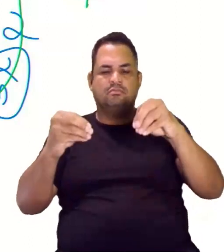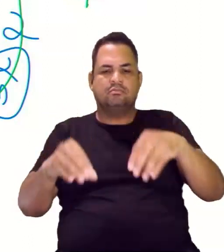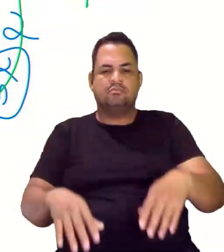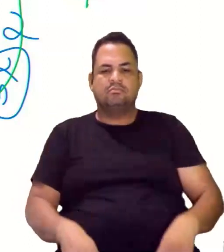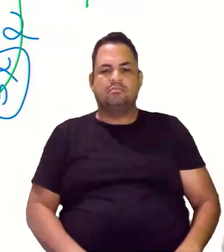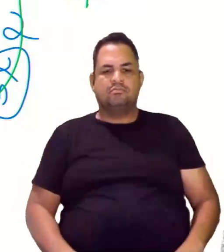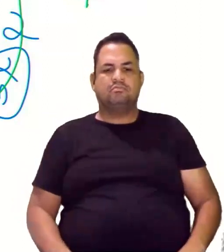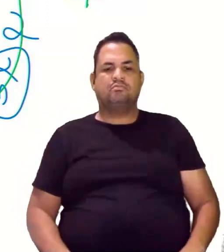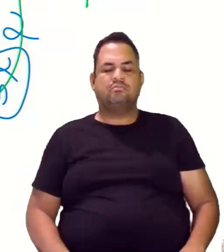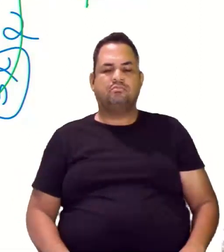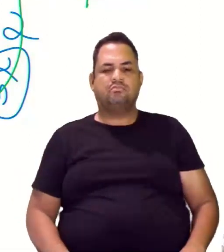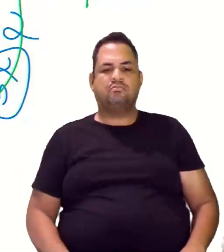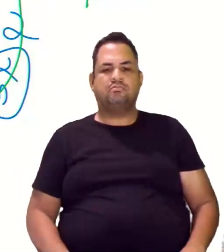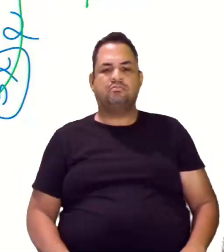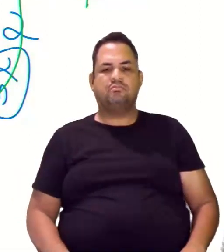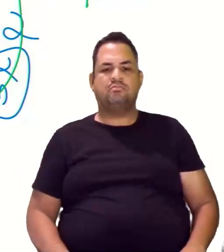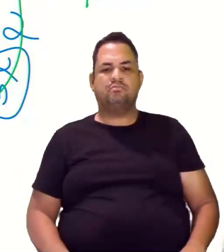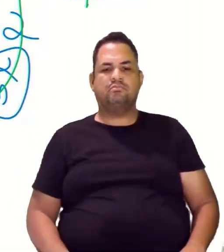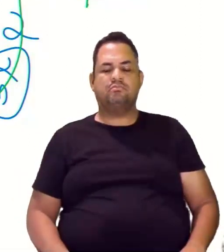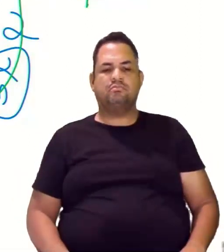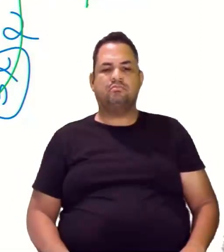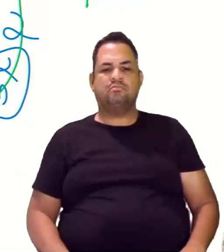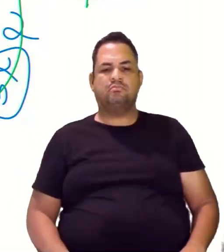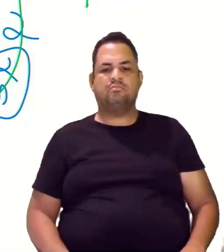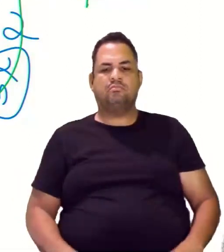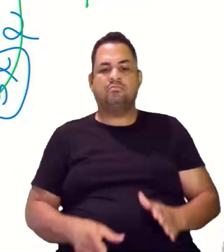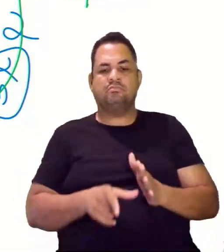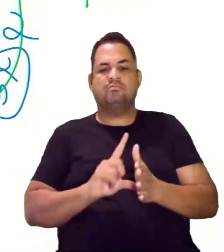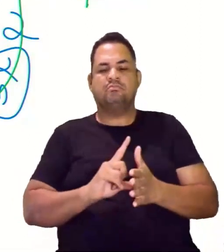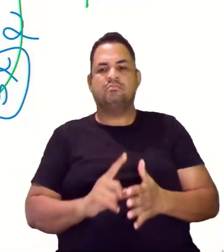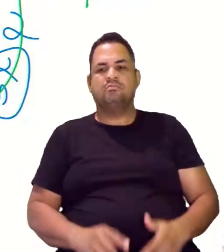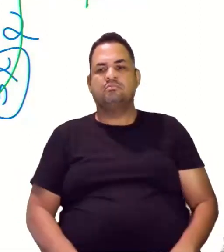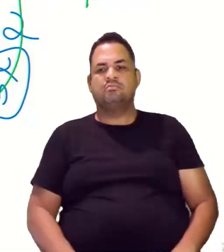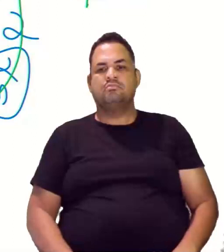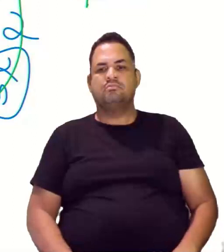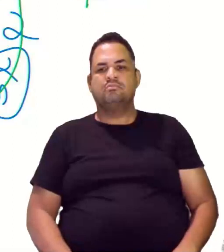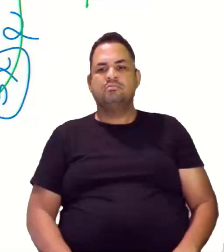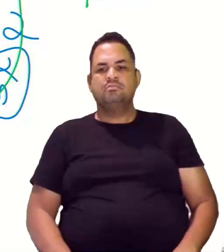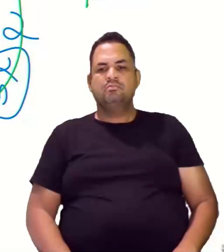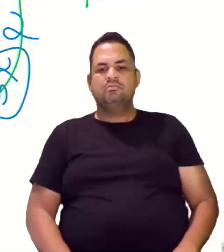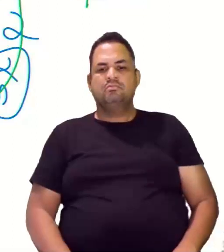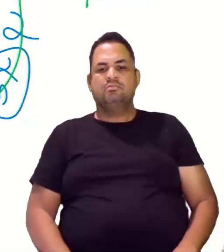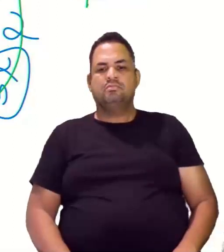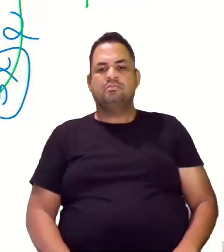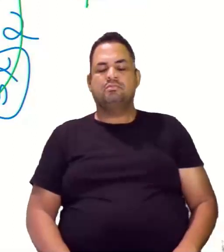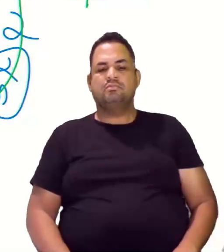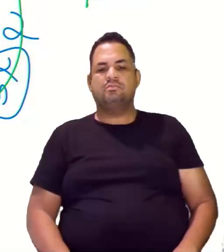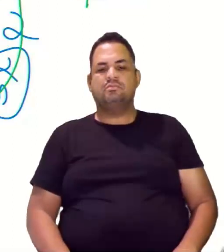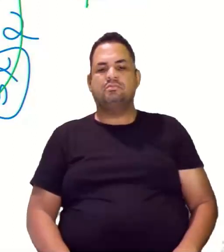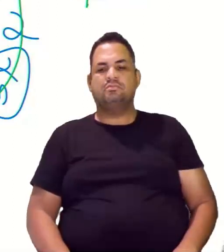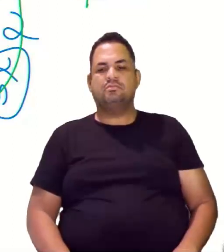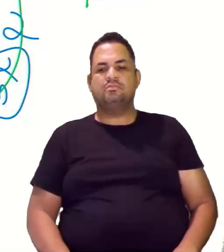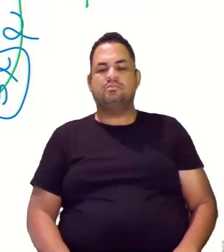60 mil mudas, né? Isso no antes, né? Beleza?